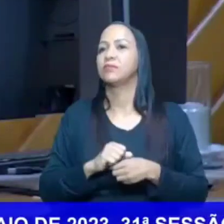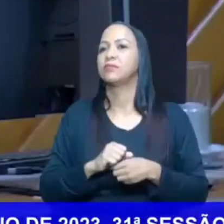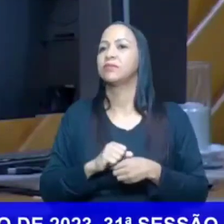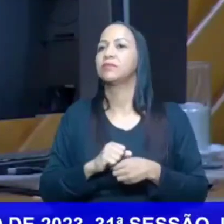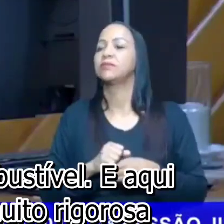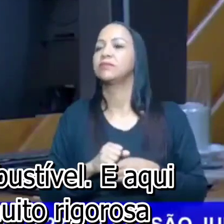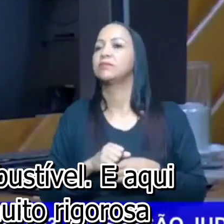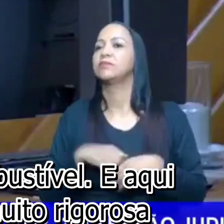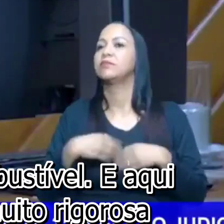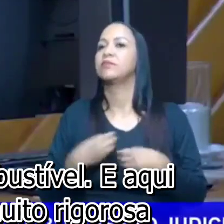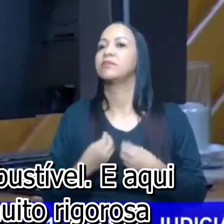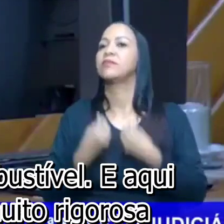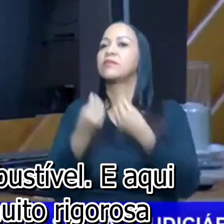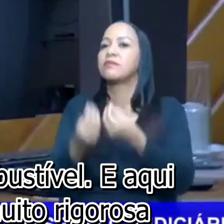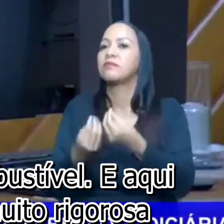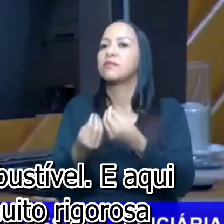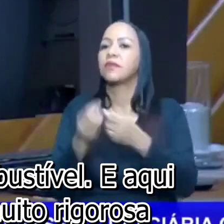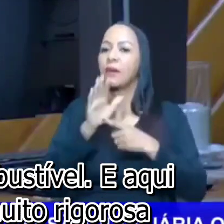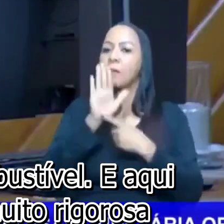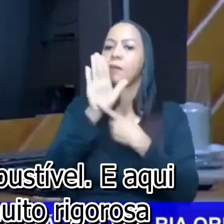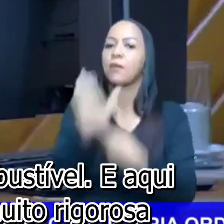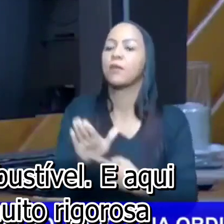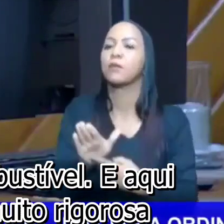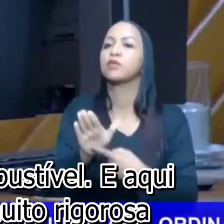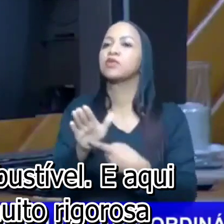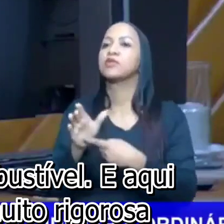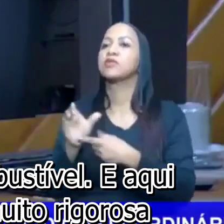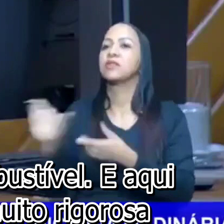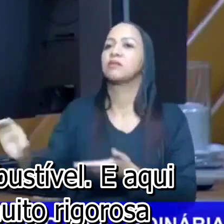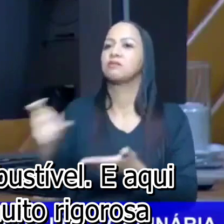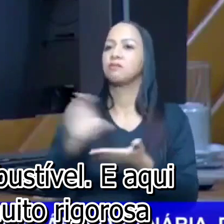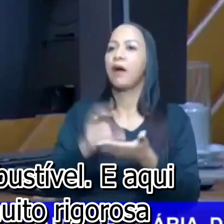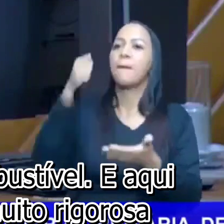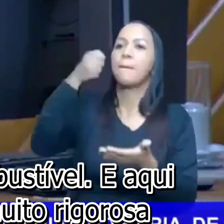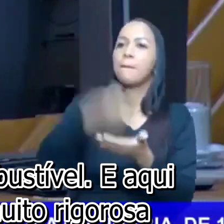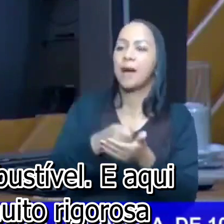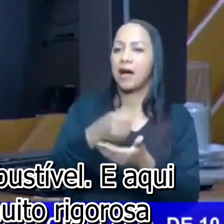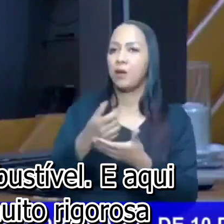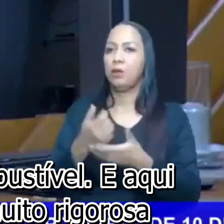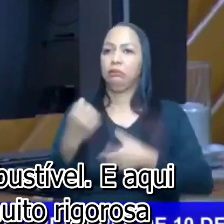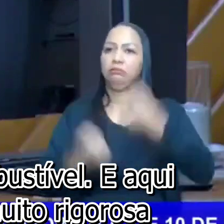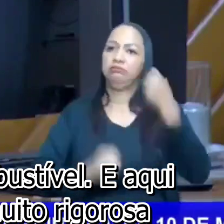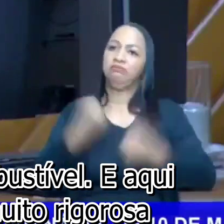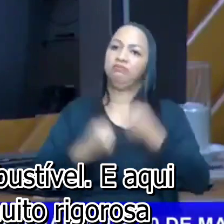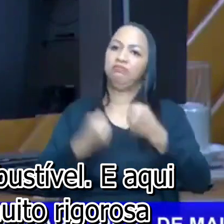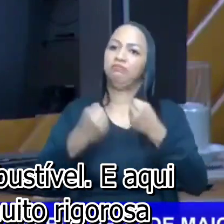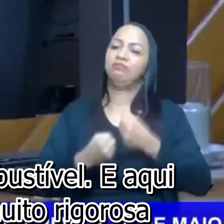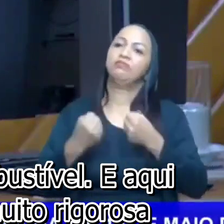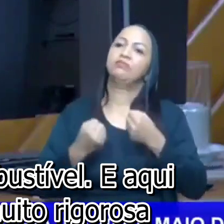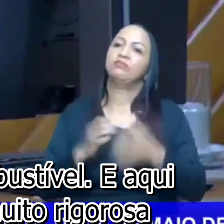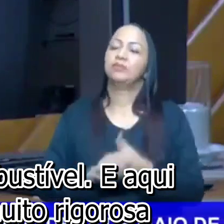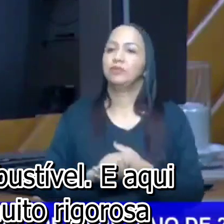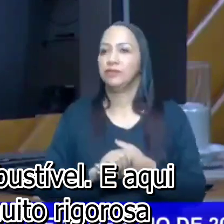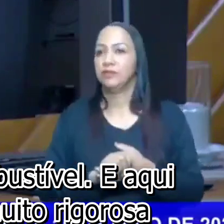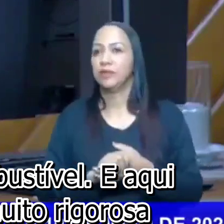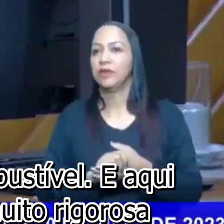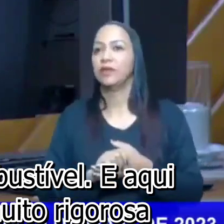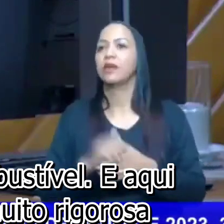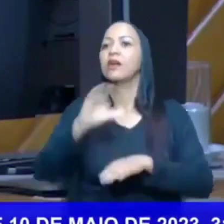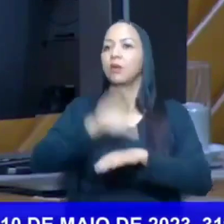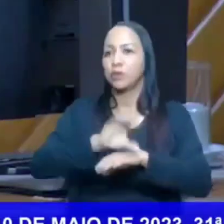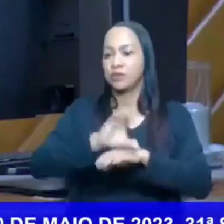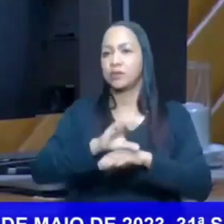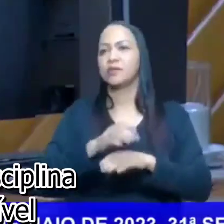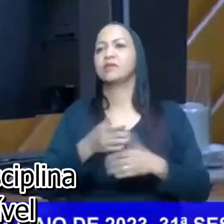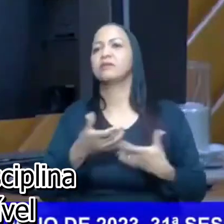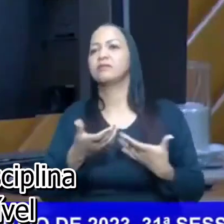ou se deu a correta demonstração dos gastos com combustível. E aqui a Resolução 23.607 ela é muito